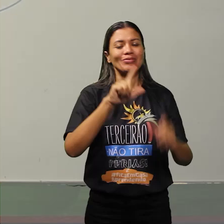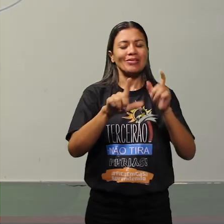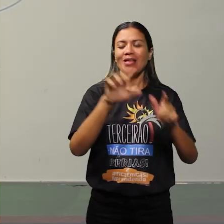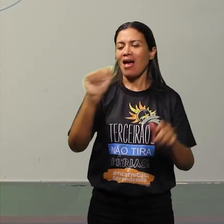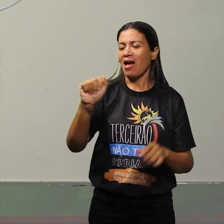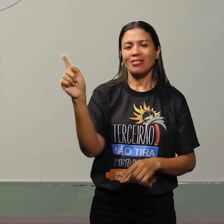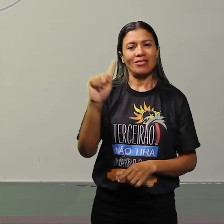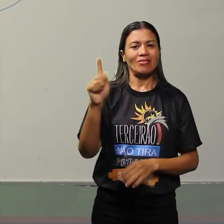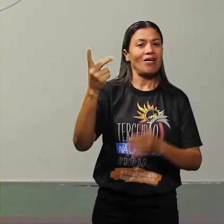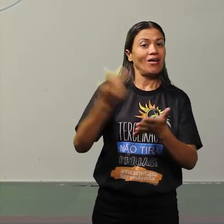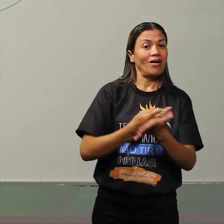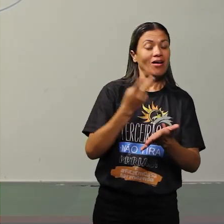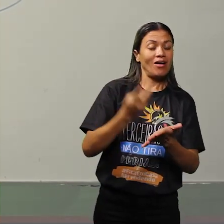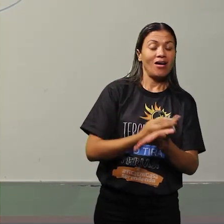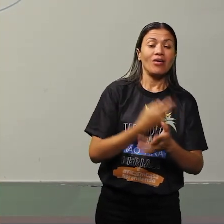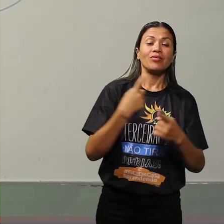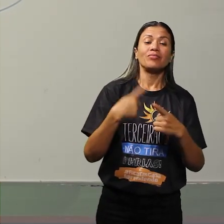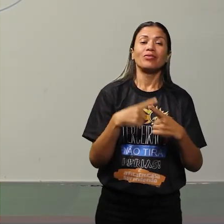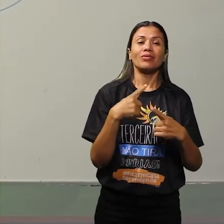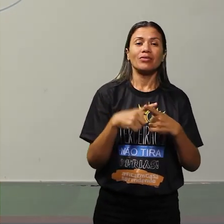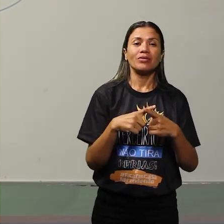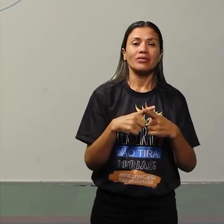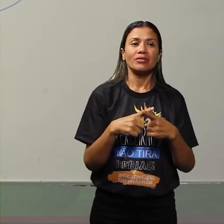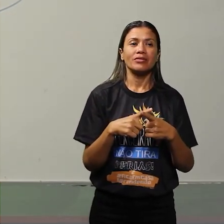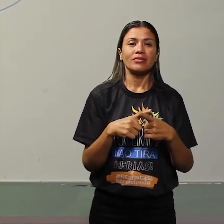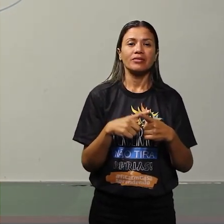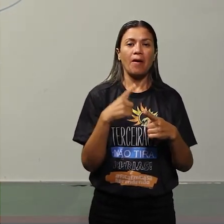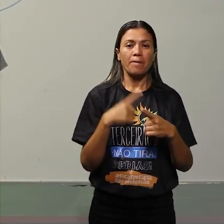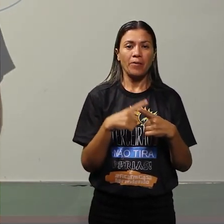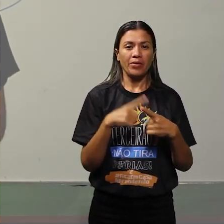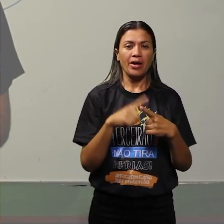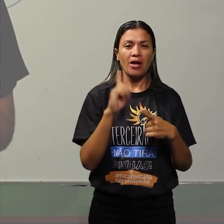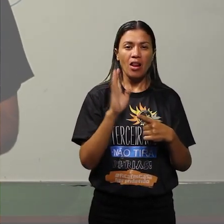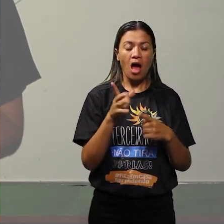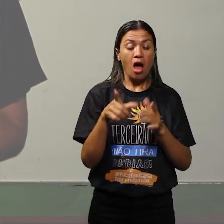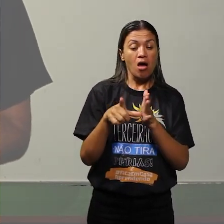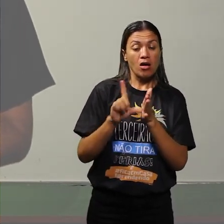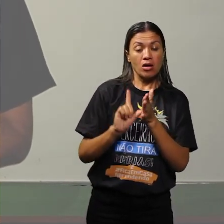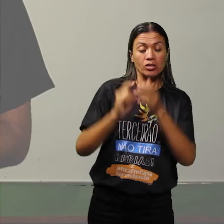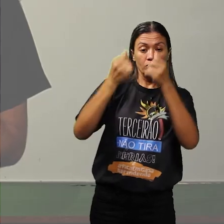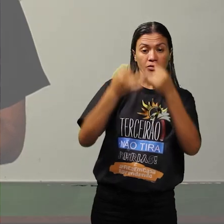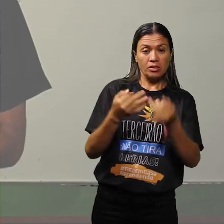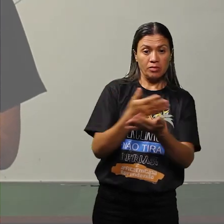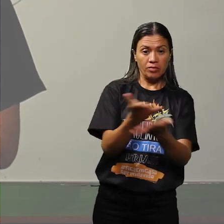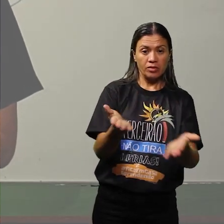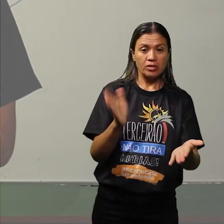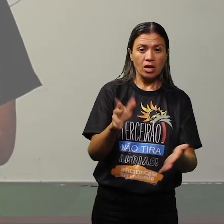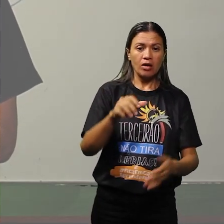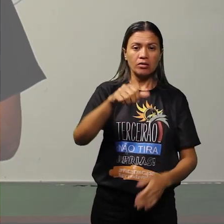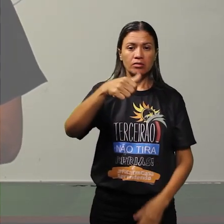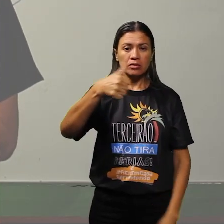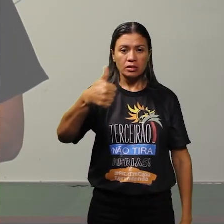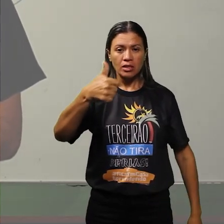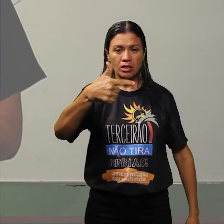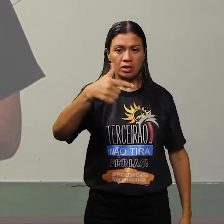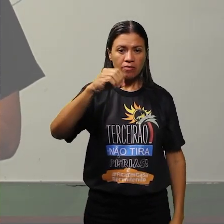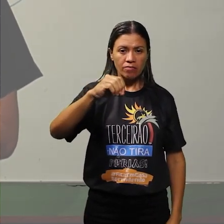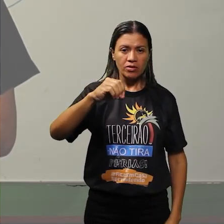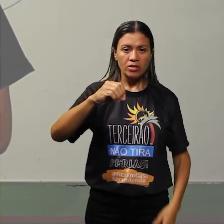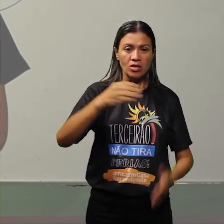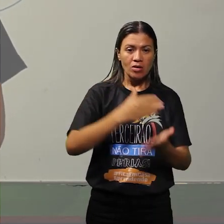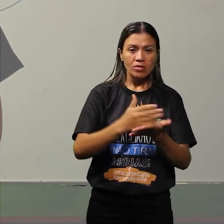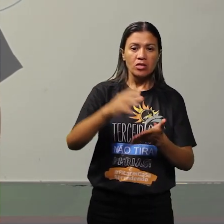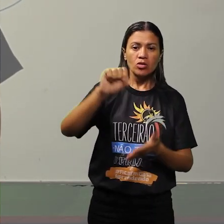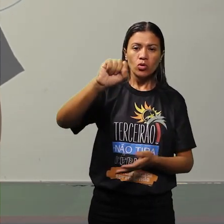estar errado. Por quê? Comandante, lá no anterior eu falei para vocês, acho que 120, a partir de 80